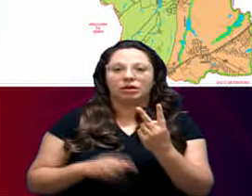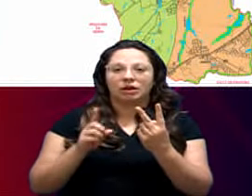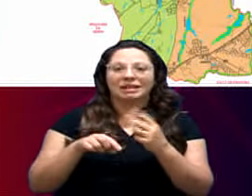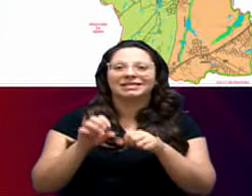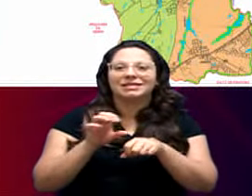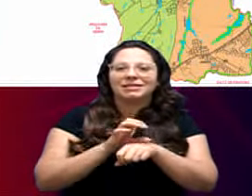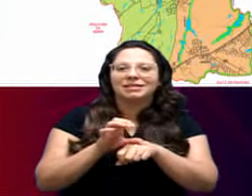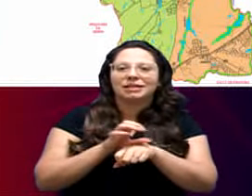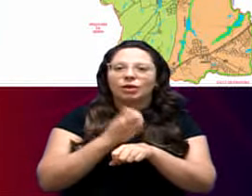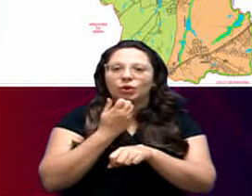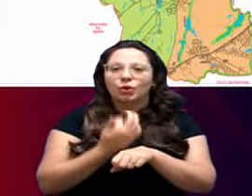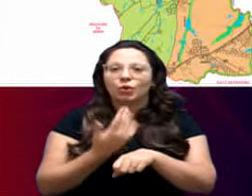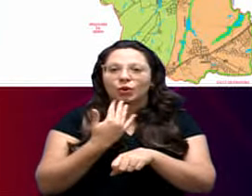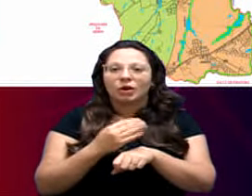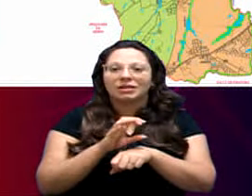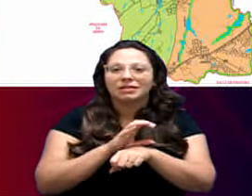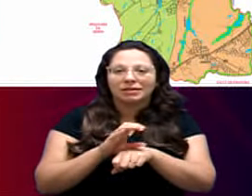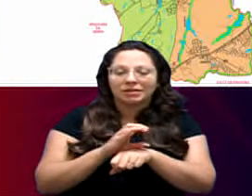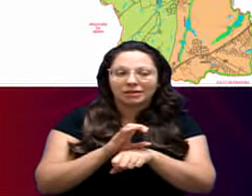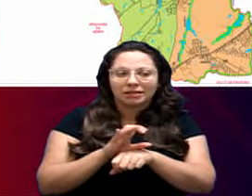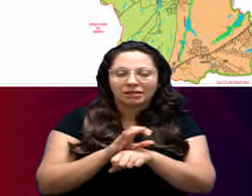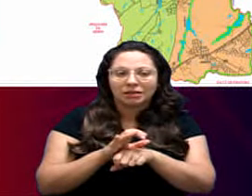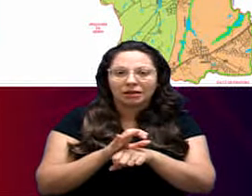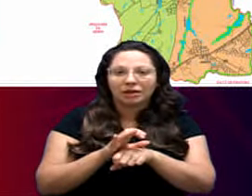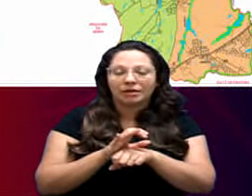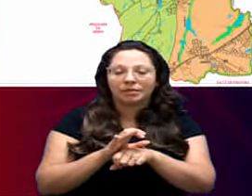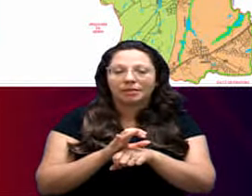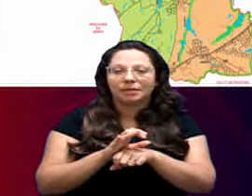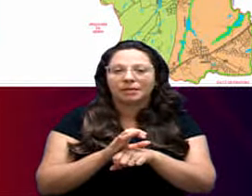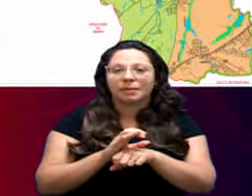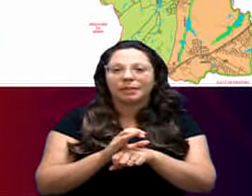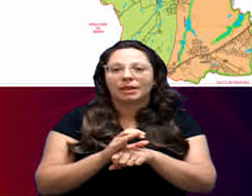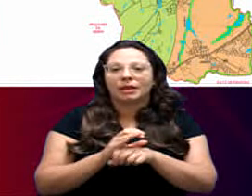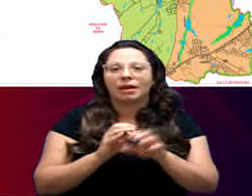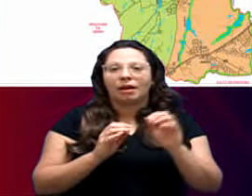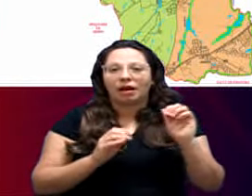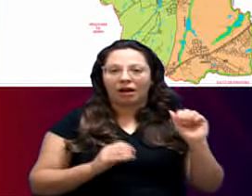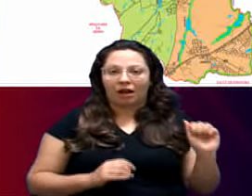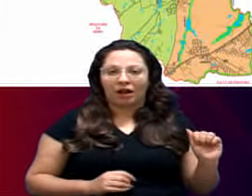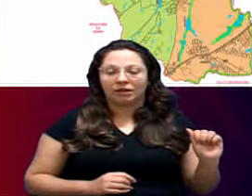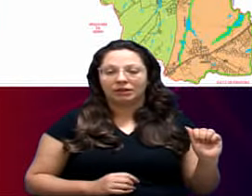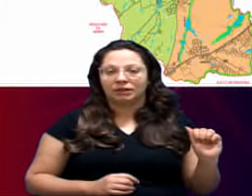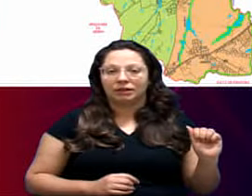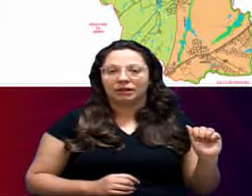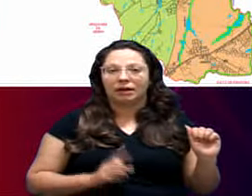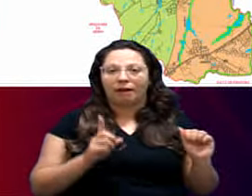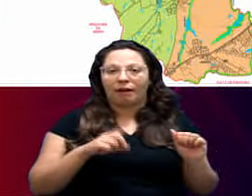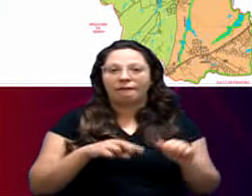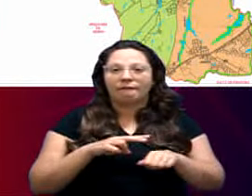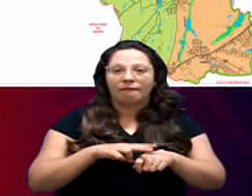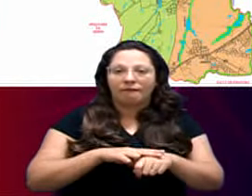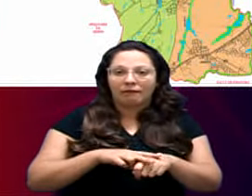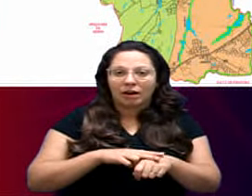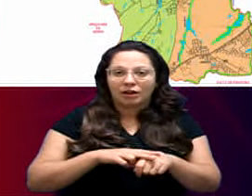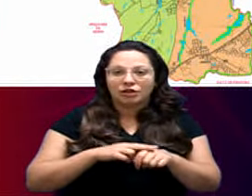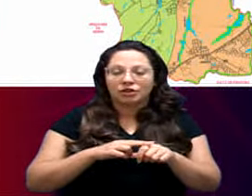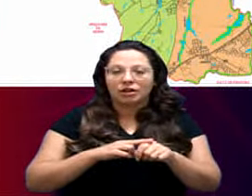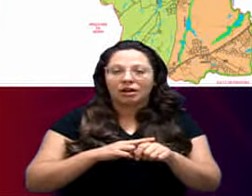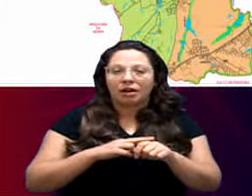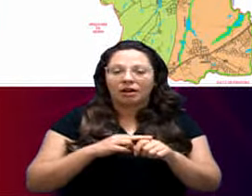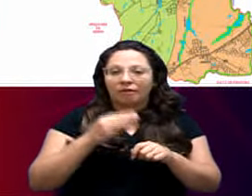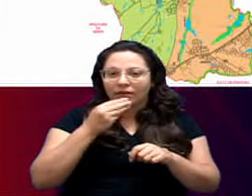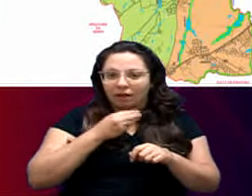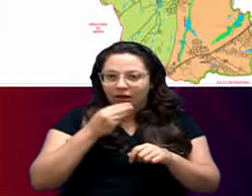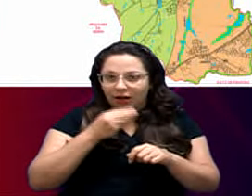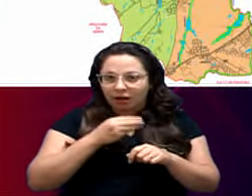cinza e moderadas restrição tipo a e o verde claro moderadas